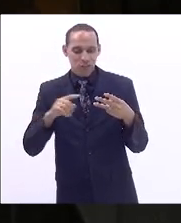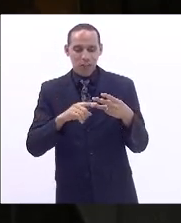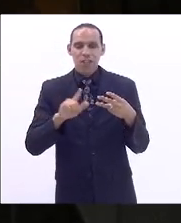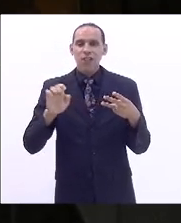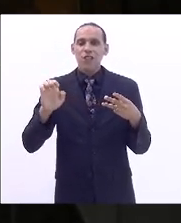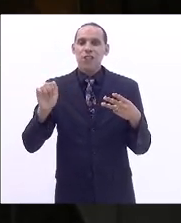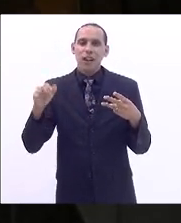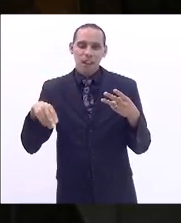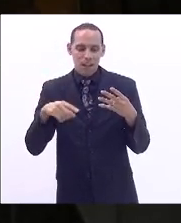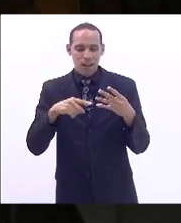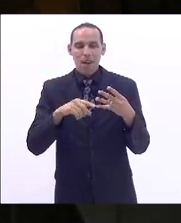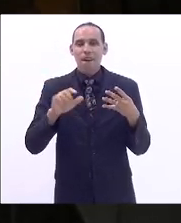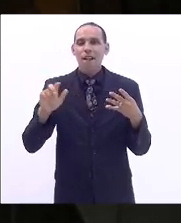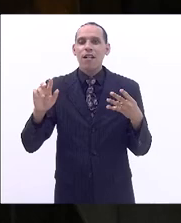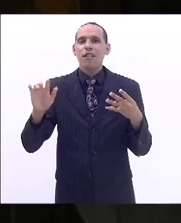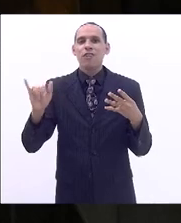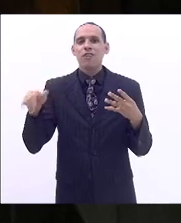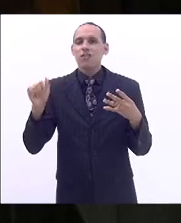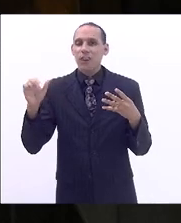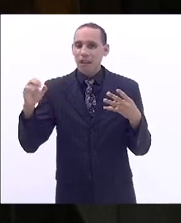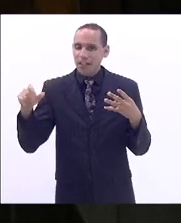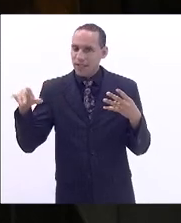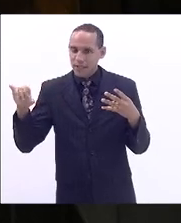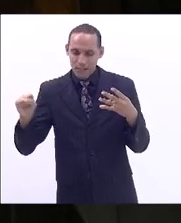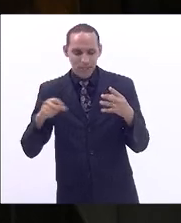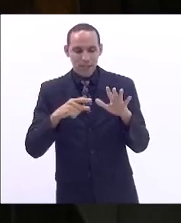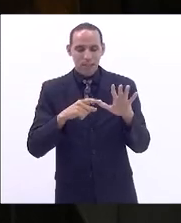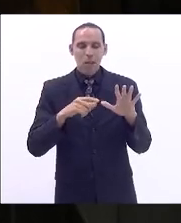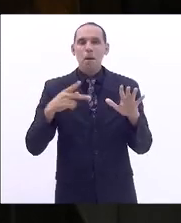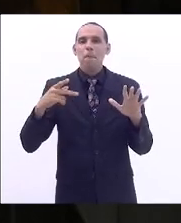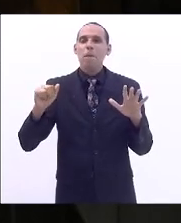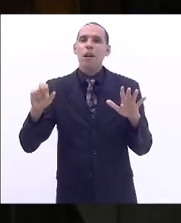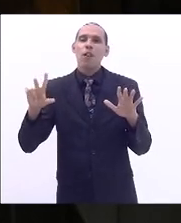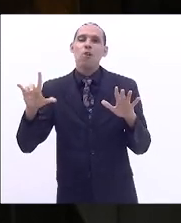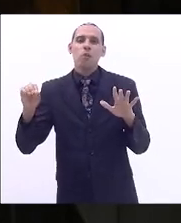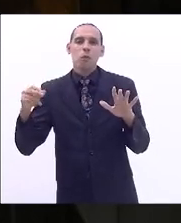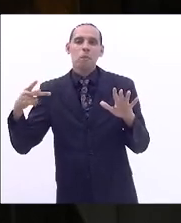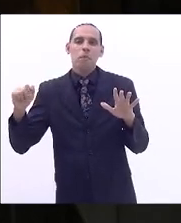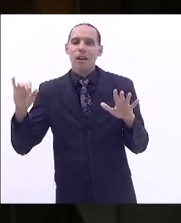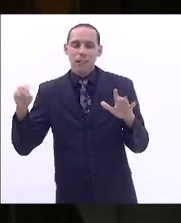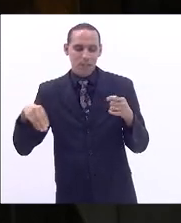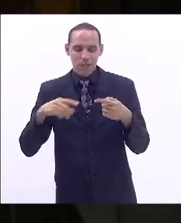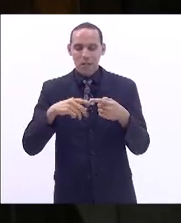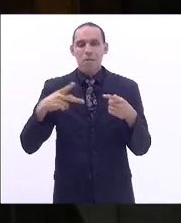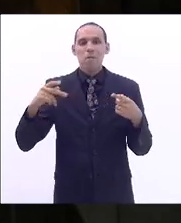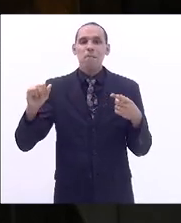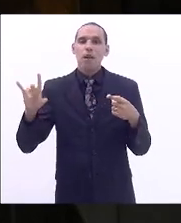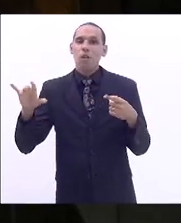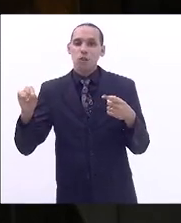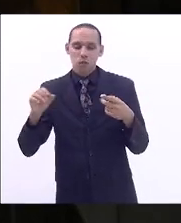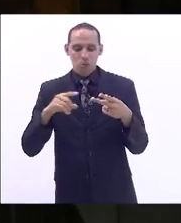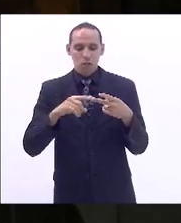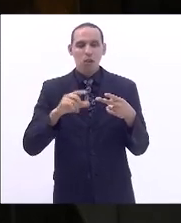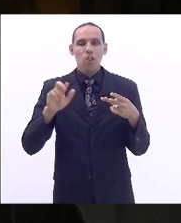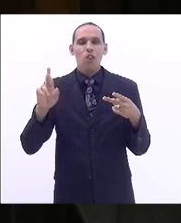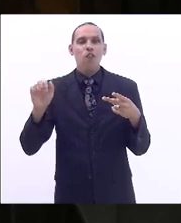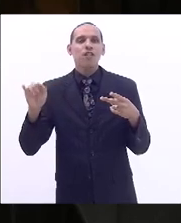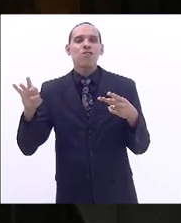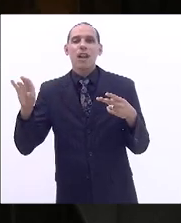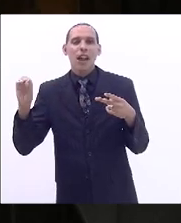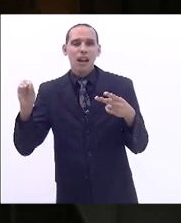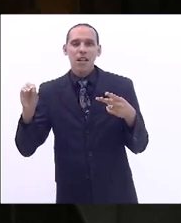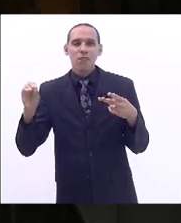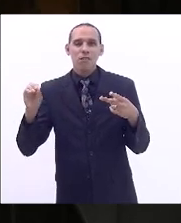Prates Paulo tá instalando Paulo Paim do PT Paulo Rocha Rogério Carvalho